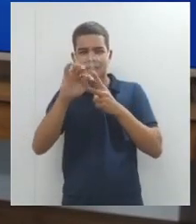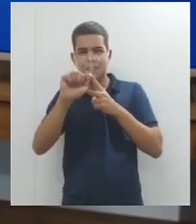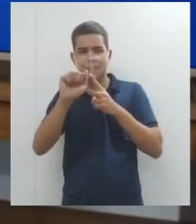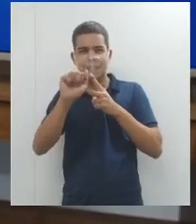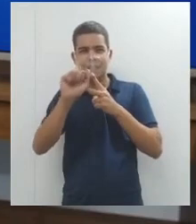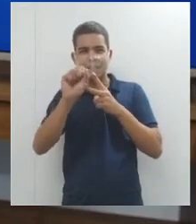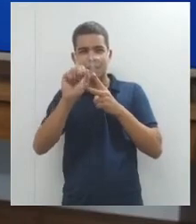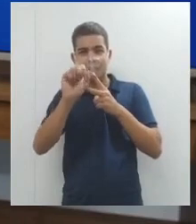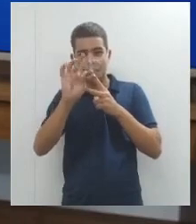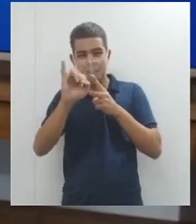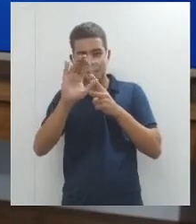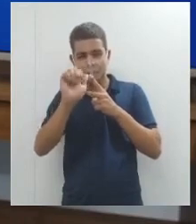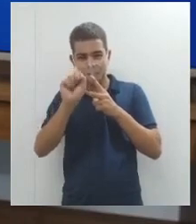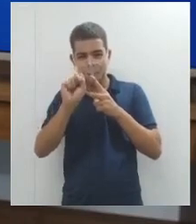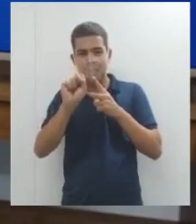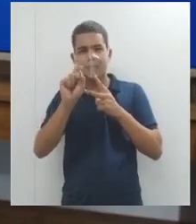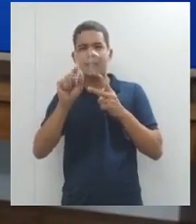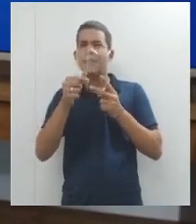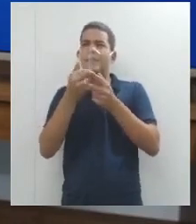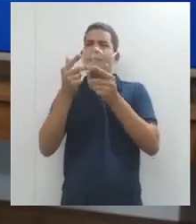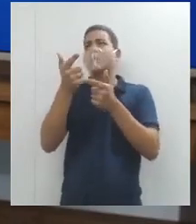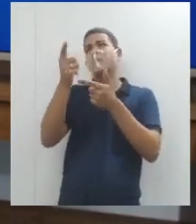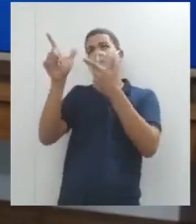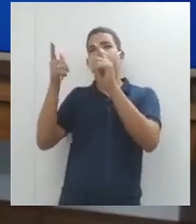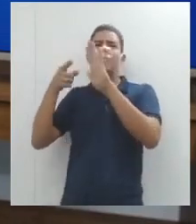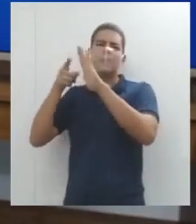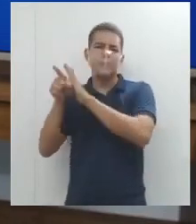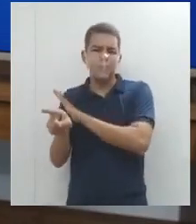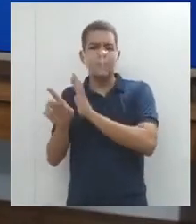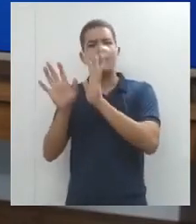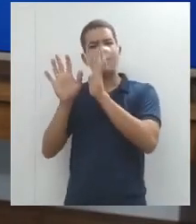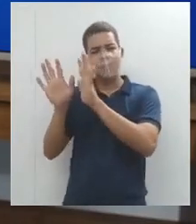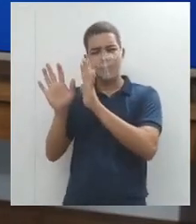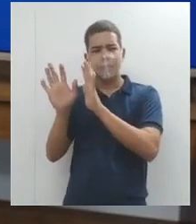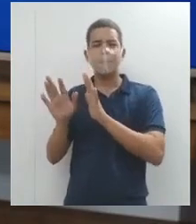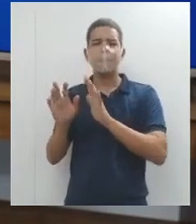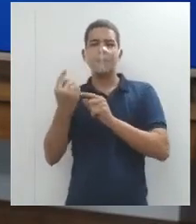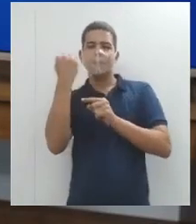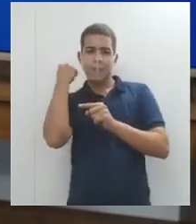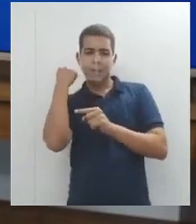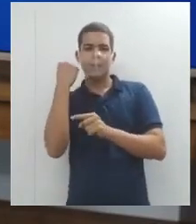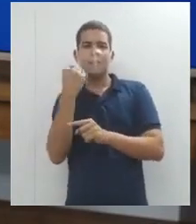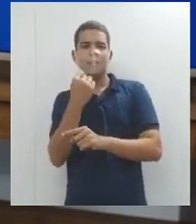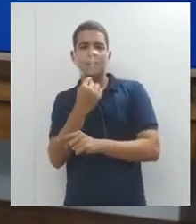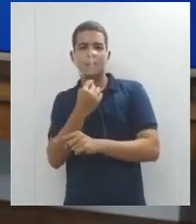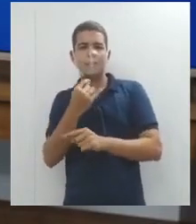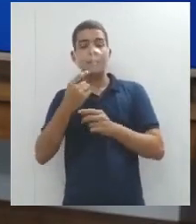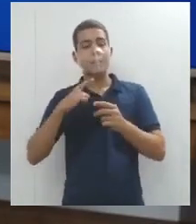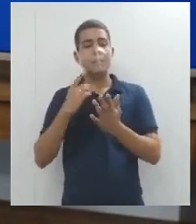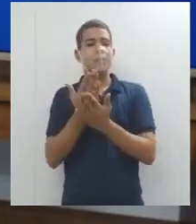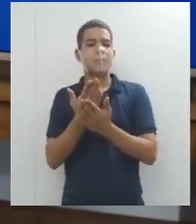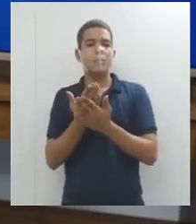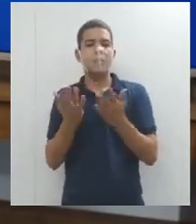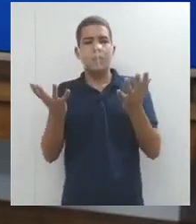Vocês viram no ensino fundamental e vão rever de forma aprofundada agora no ensino médio. Mas agora, por hora, nós não vamos entrar